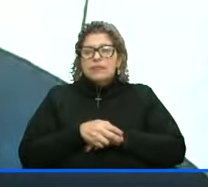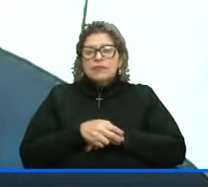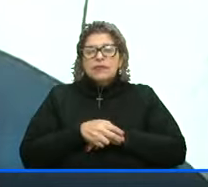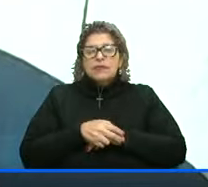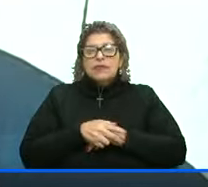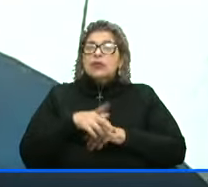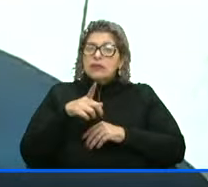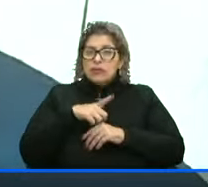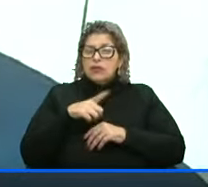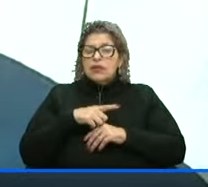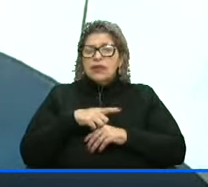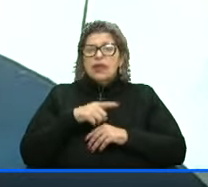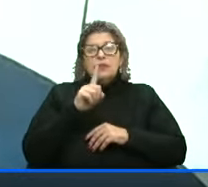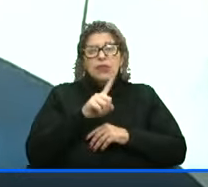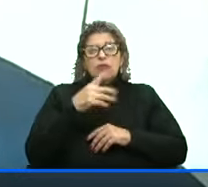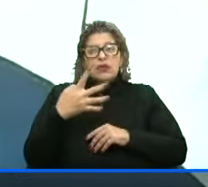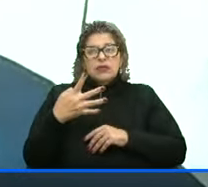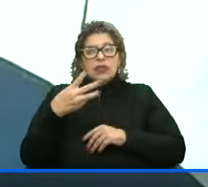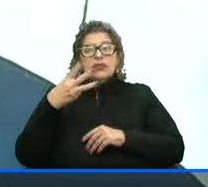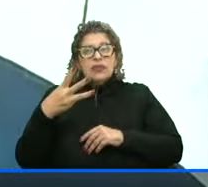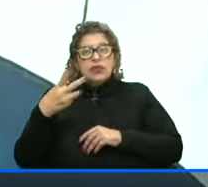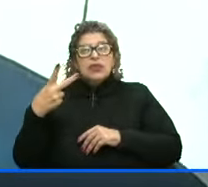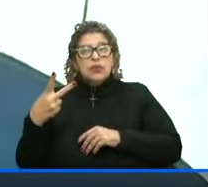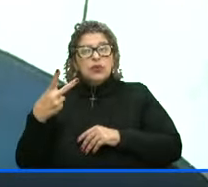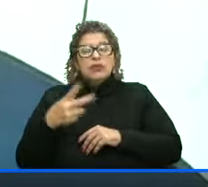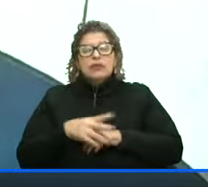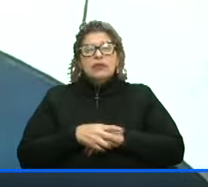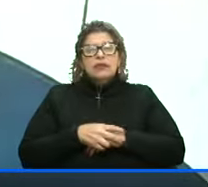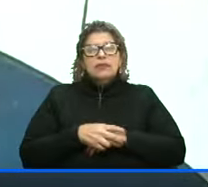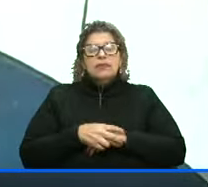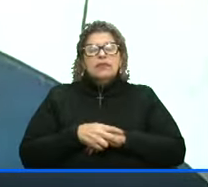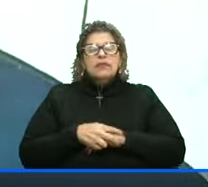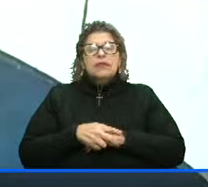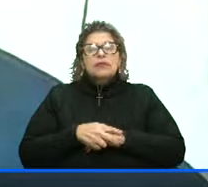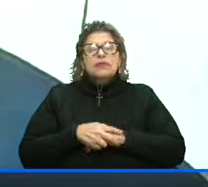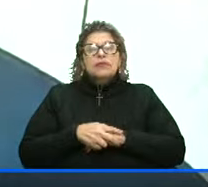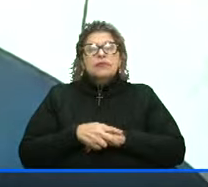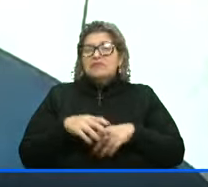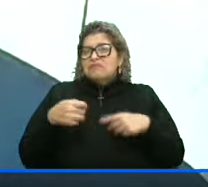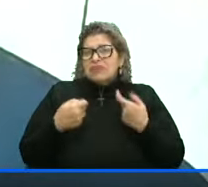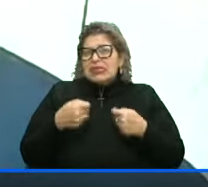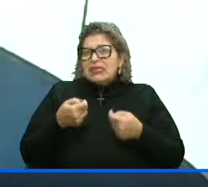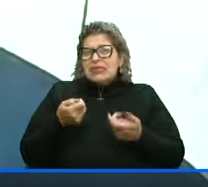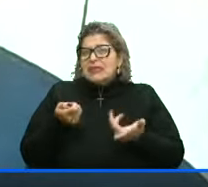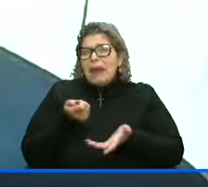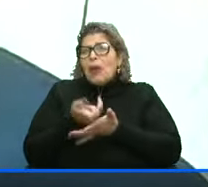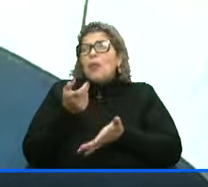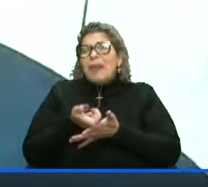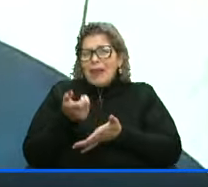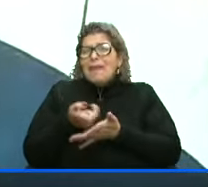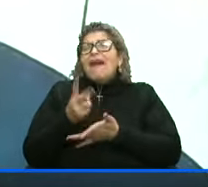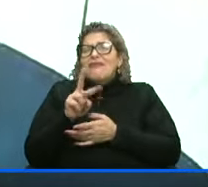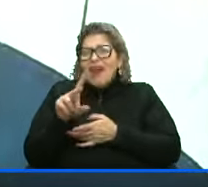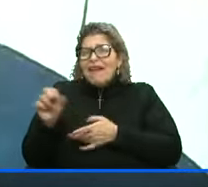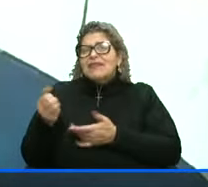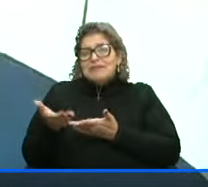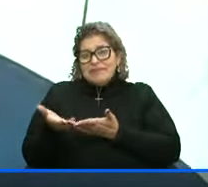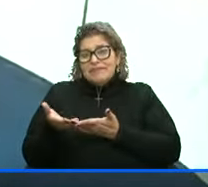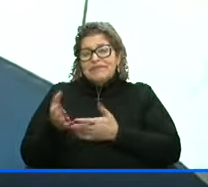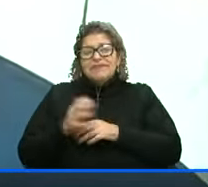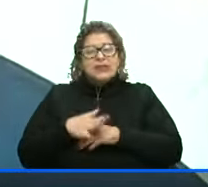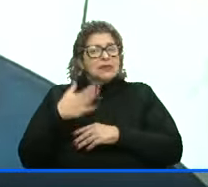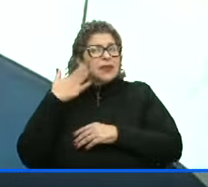nós temos essas 1.482 vagas, nós não precisamos fazer essa compra. Nós